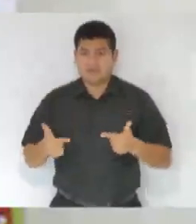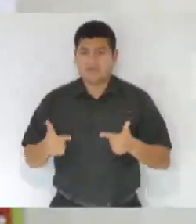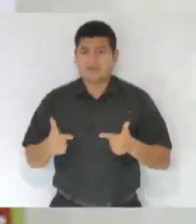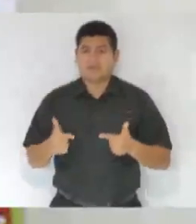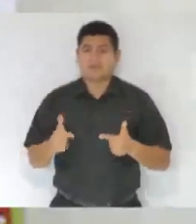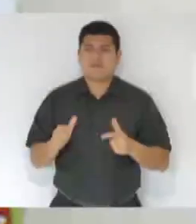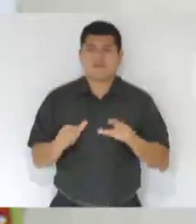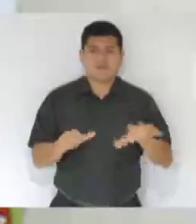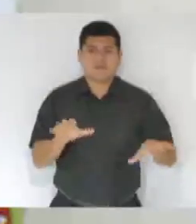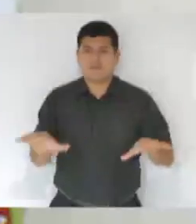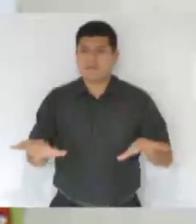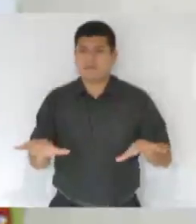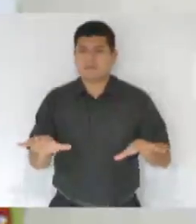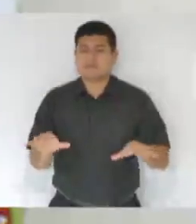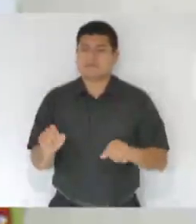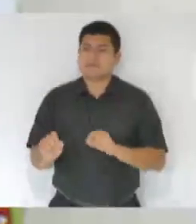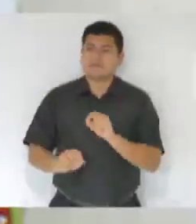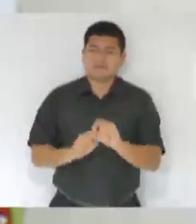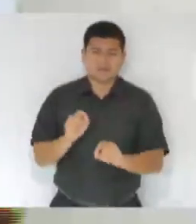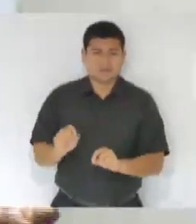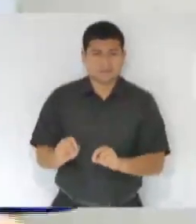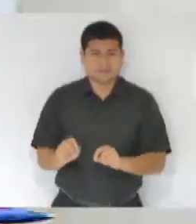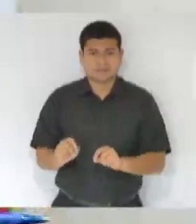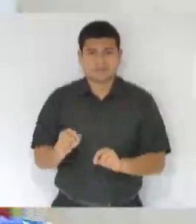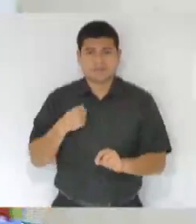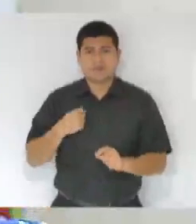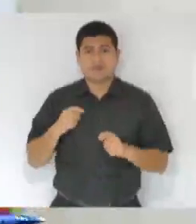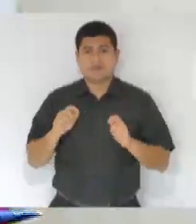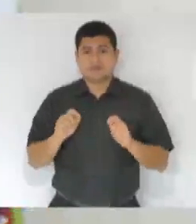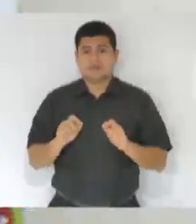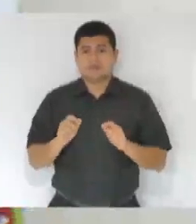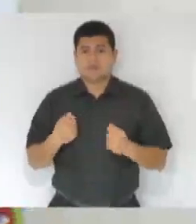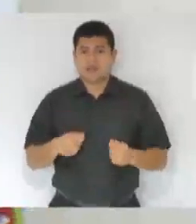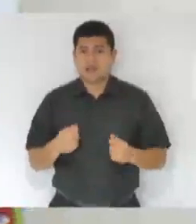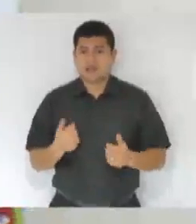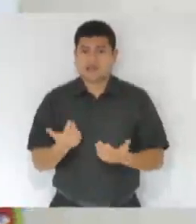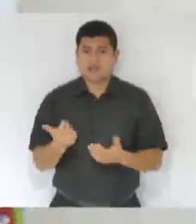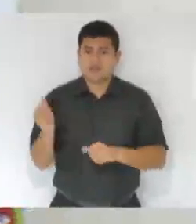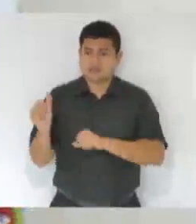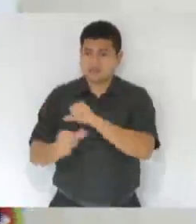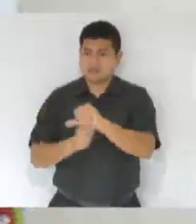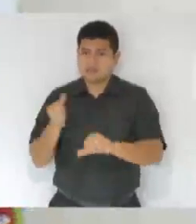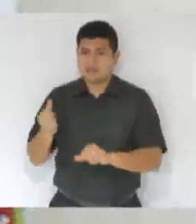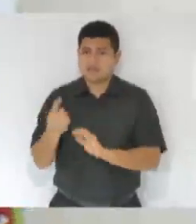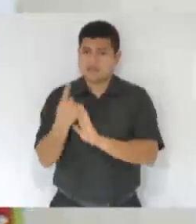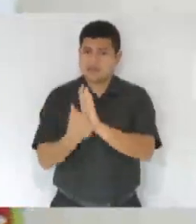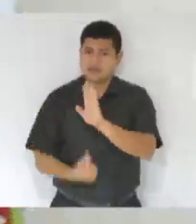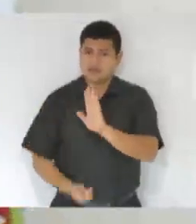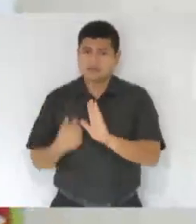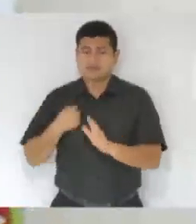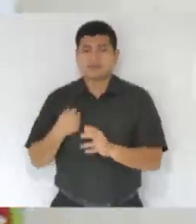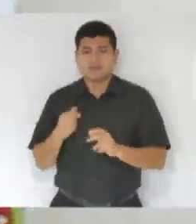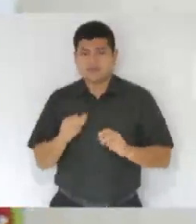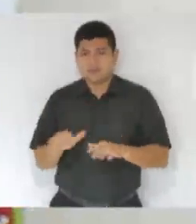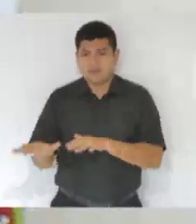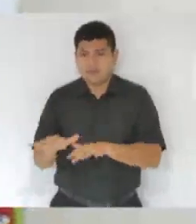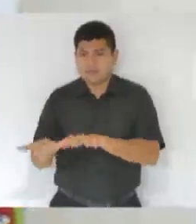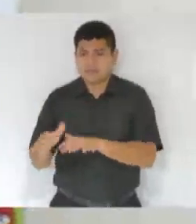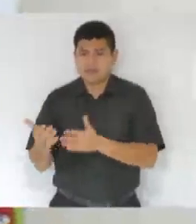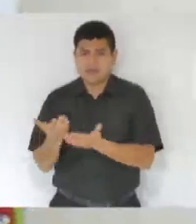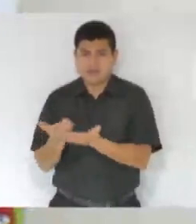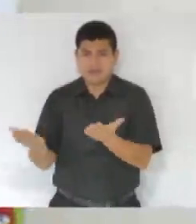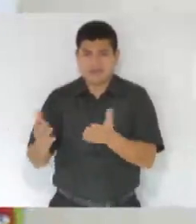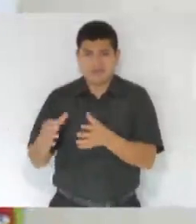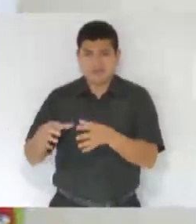fazer? Nós temos que alterar a alteração da peça orçamentária, e aí temos que mobilizar a nossa bancada federal, nos